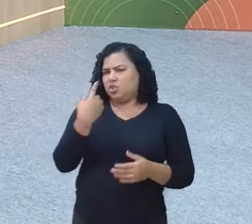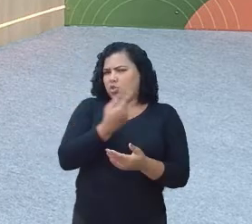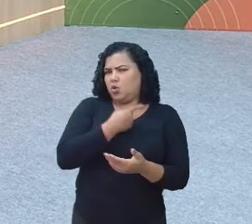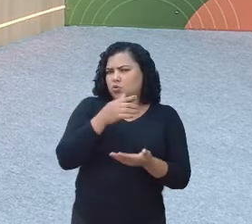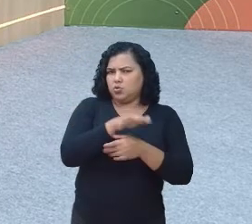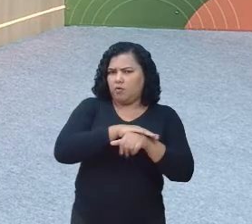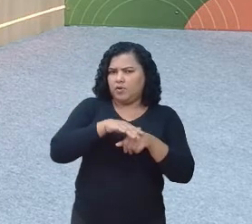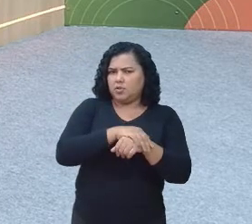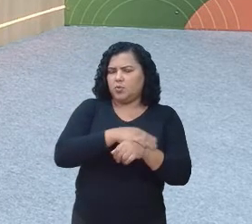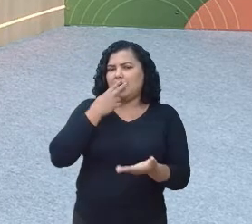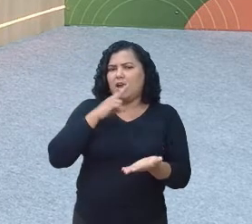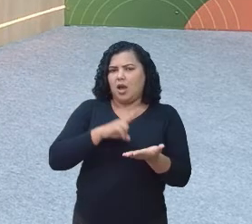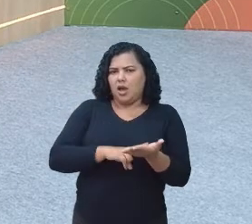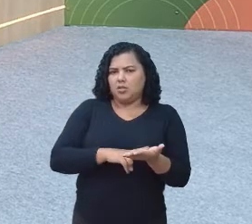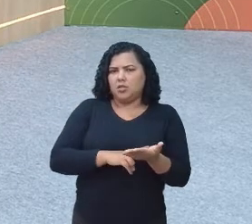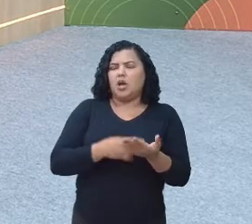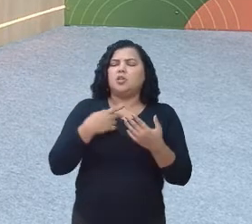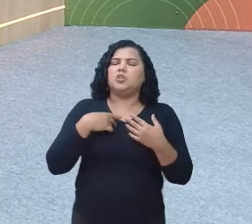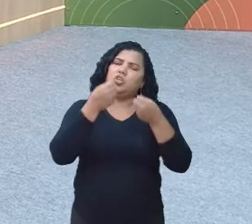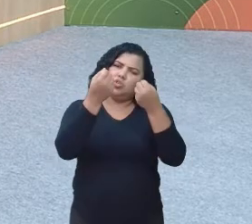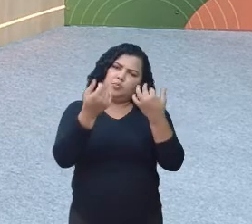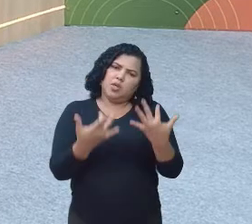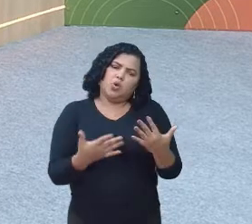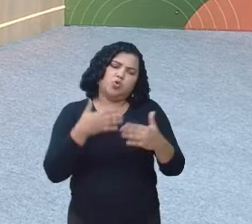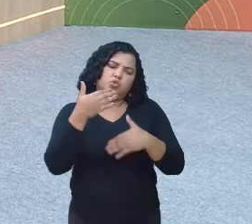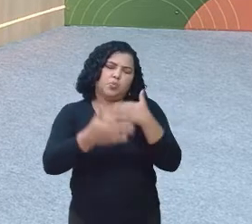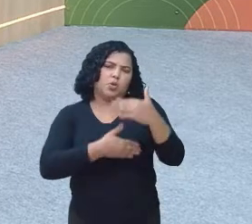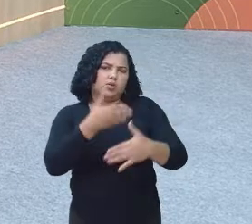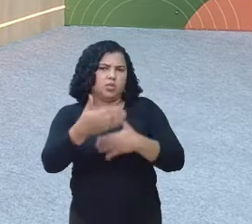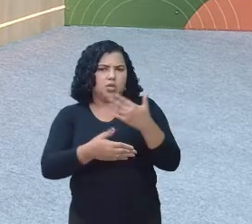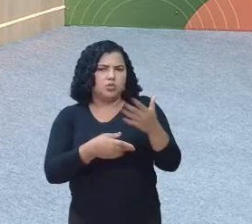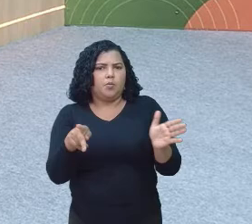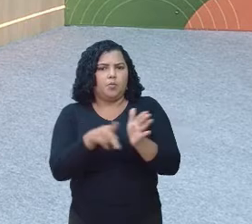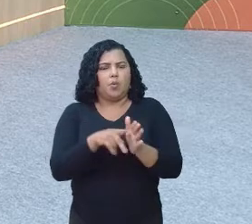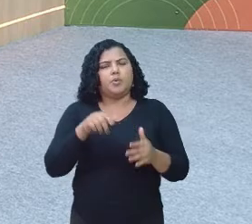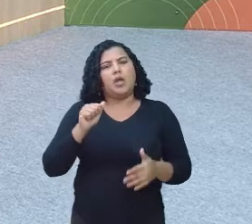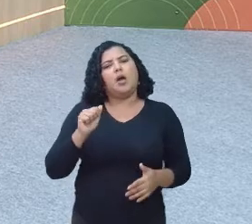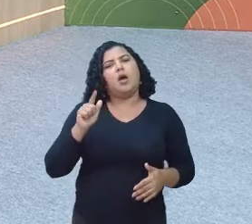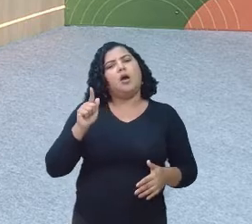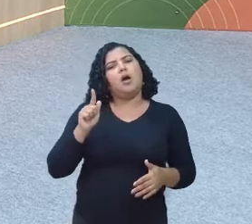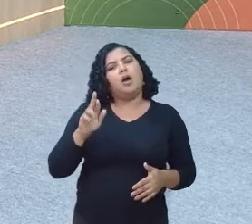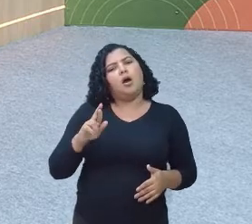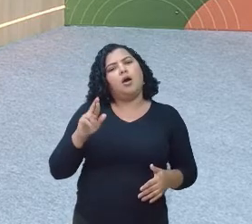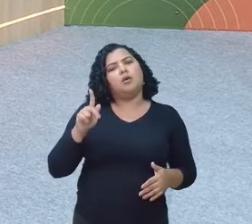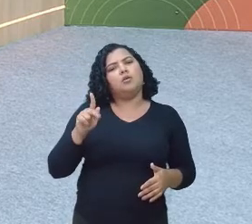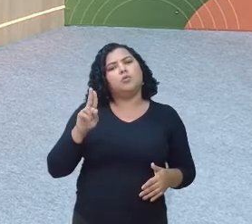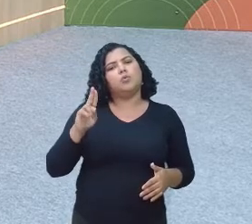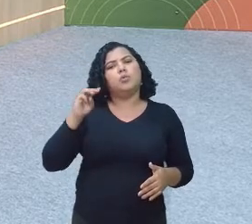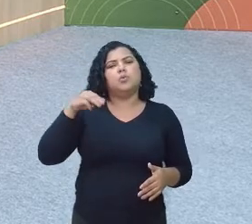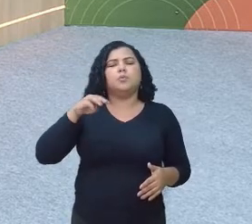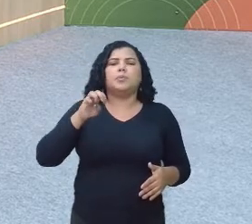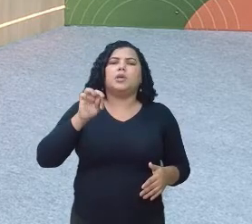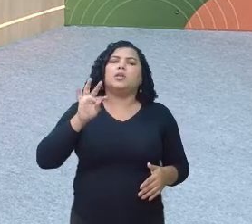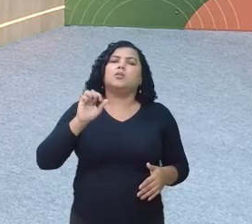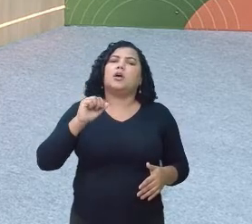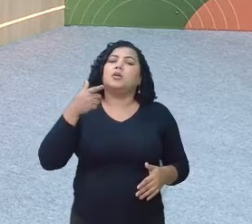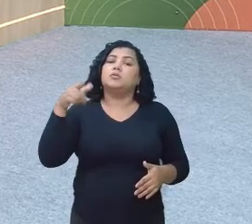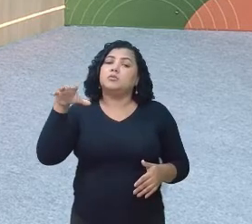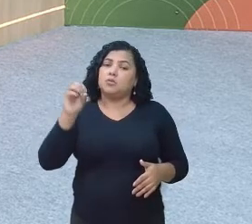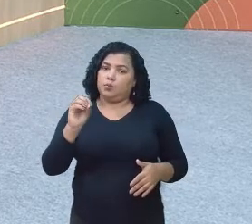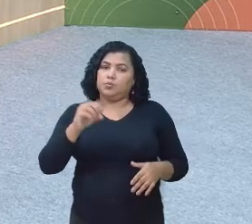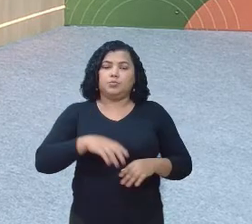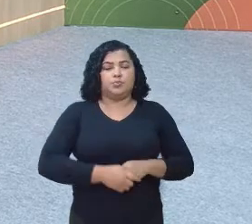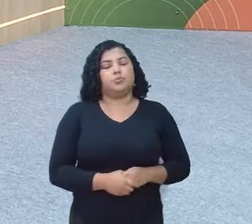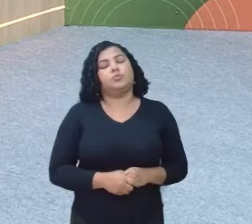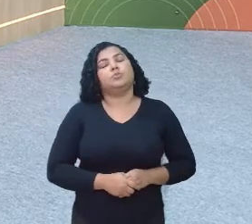processos argumentativos. Então, a gente viu alguns argumentos e aqui a gente vai ver outros tipos de argumento. Então, para montar o seu